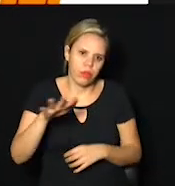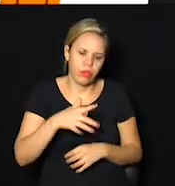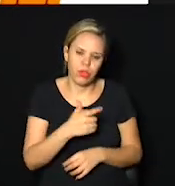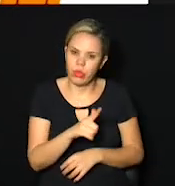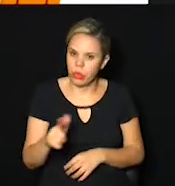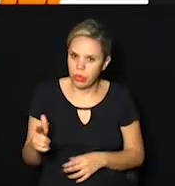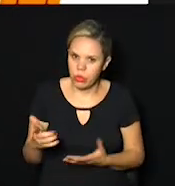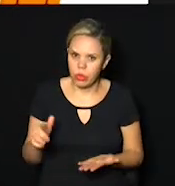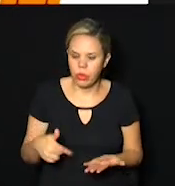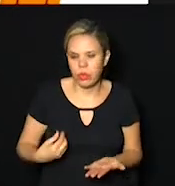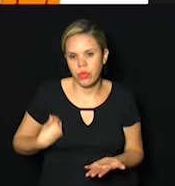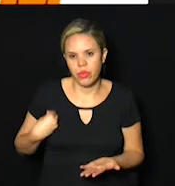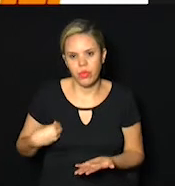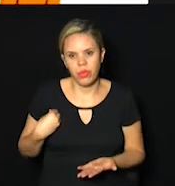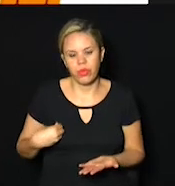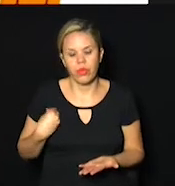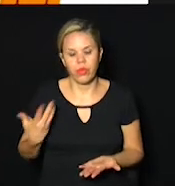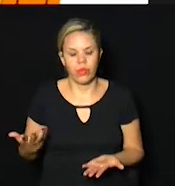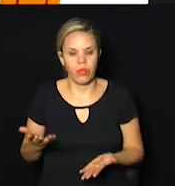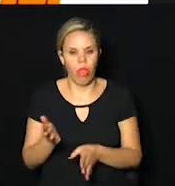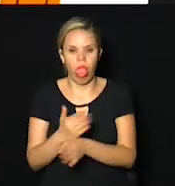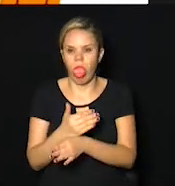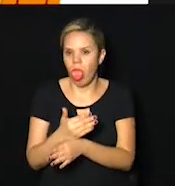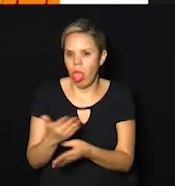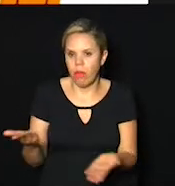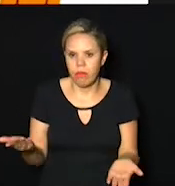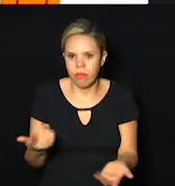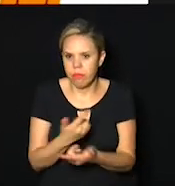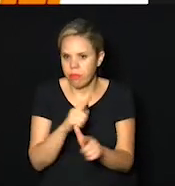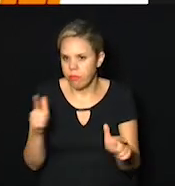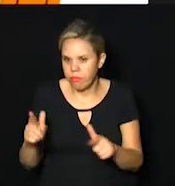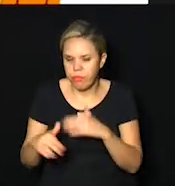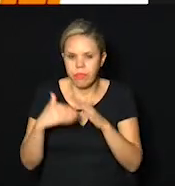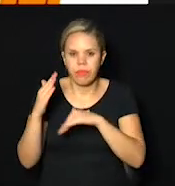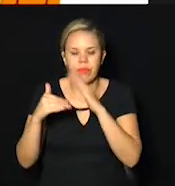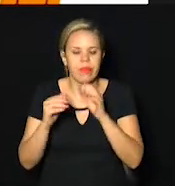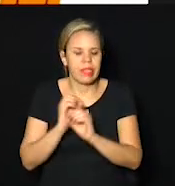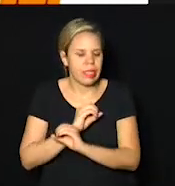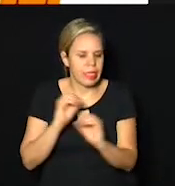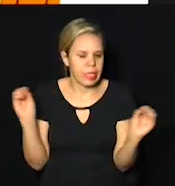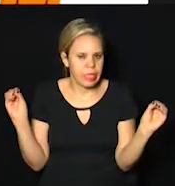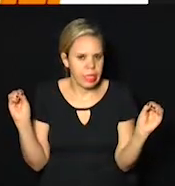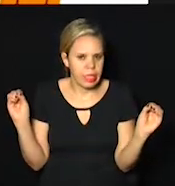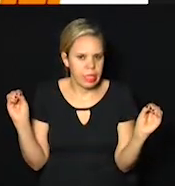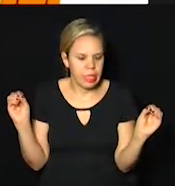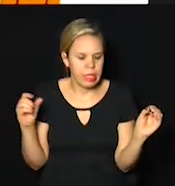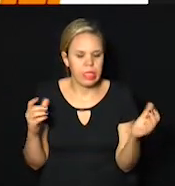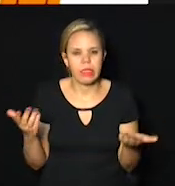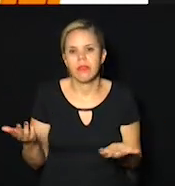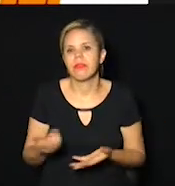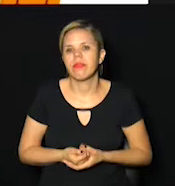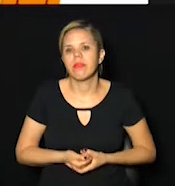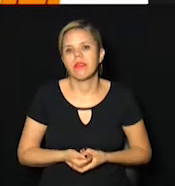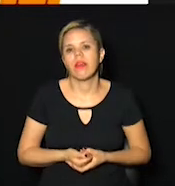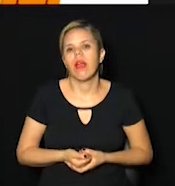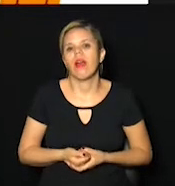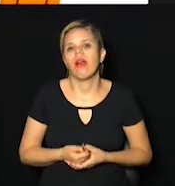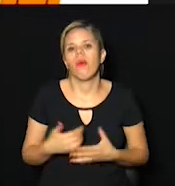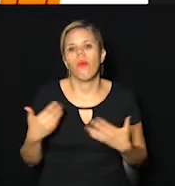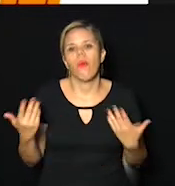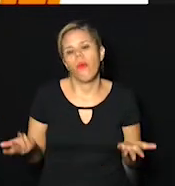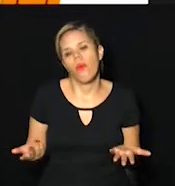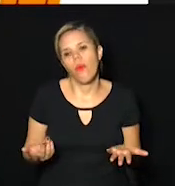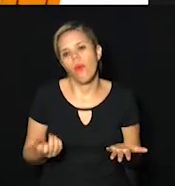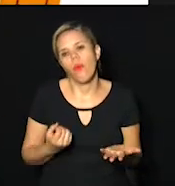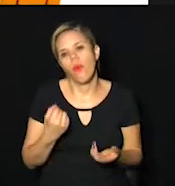isso, a gente viveria na barbárie. A gente não teria desenvolvido absolutamente nada do que a gente desenvolveu. É justamente quando